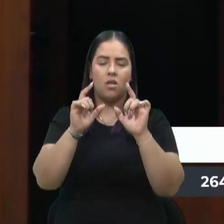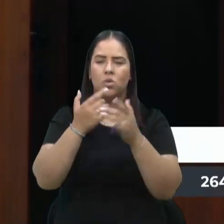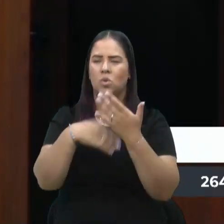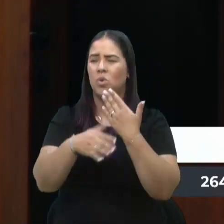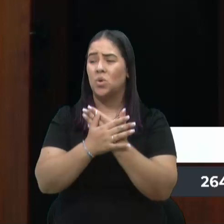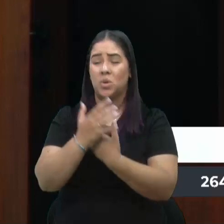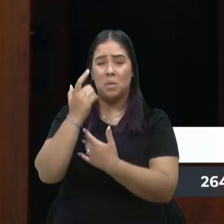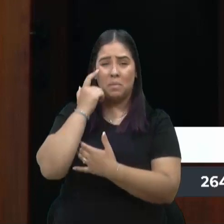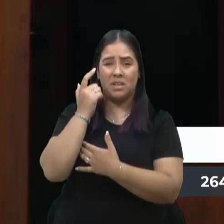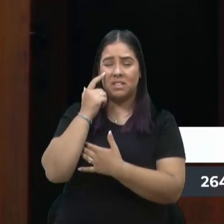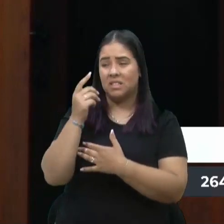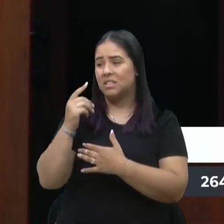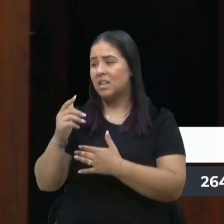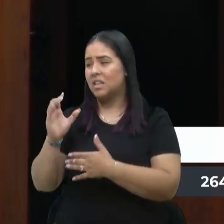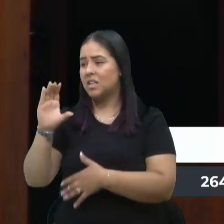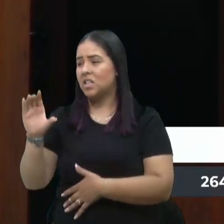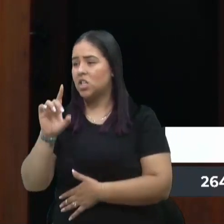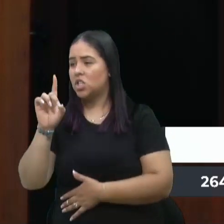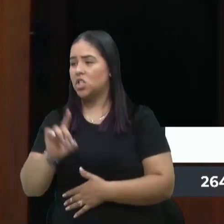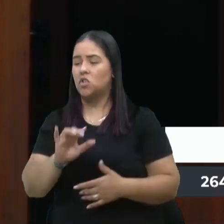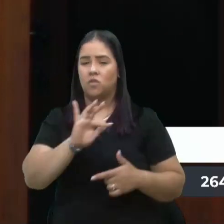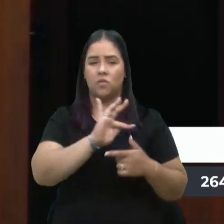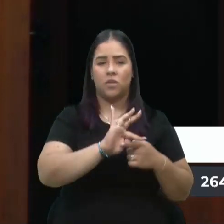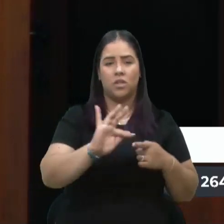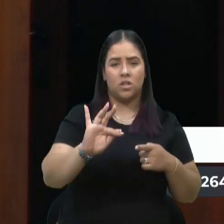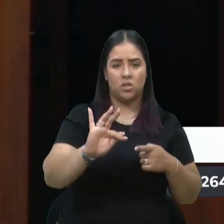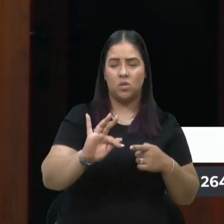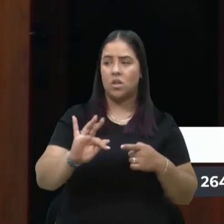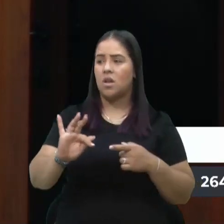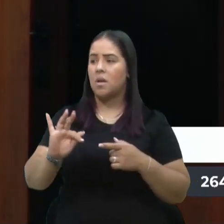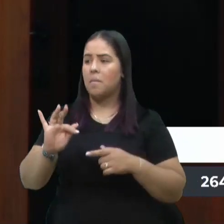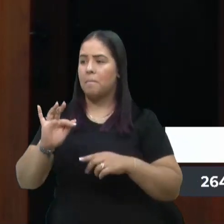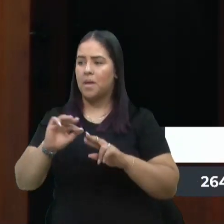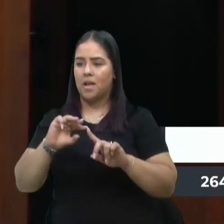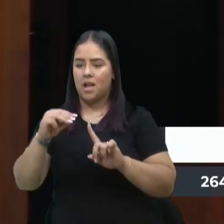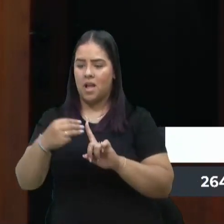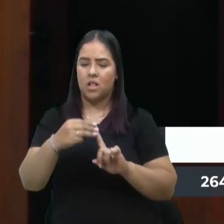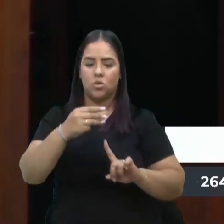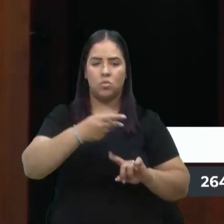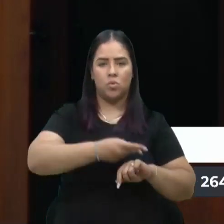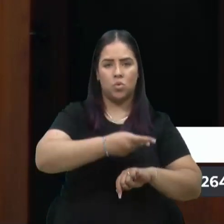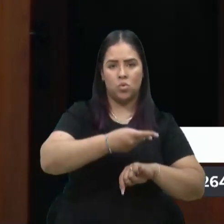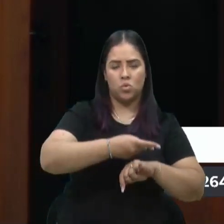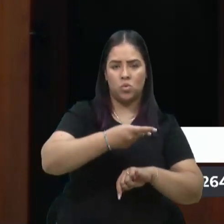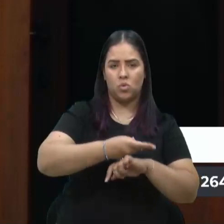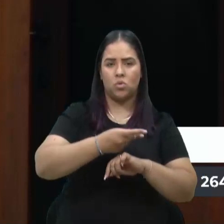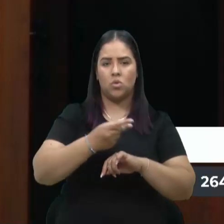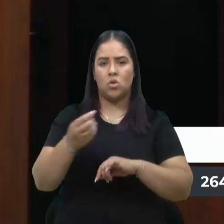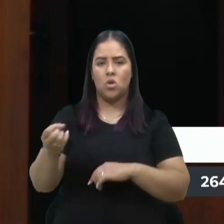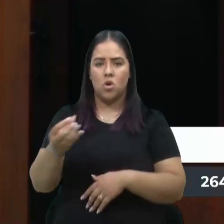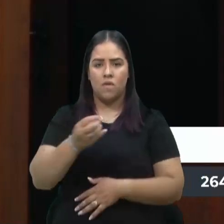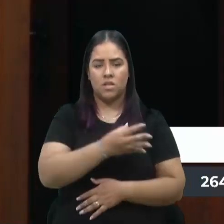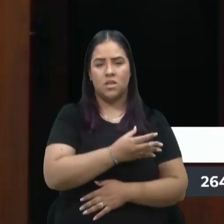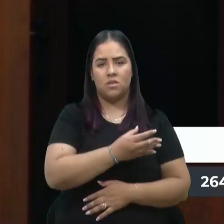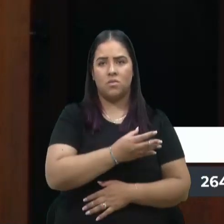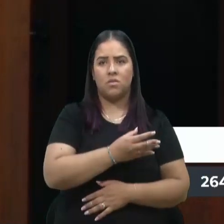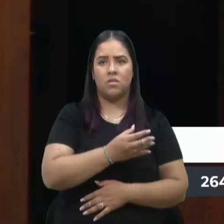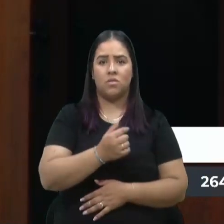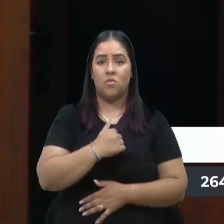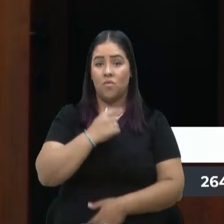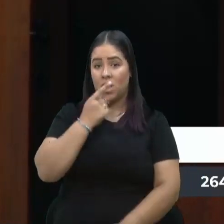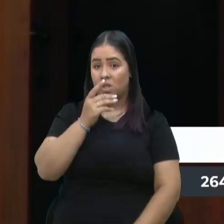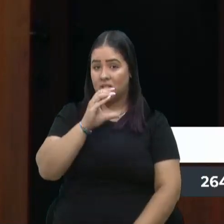clientes, fornecedores, mercado, produto, inovação, tudo que... E quando eu falo empresário, eu falo no